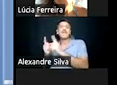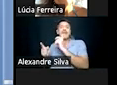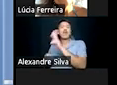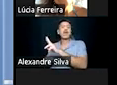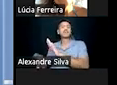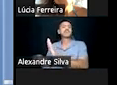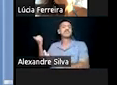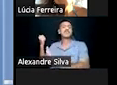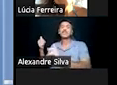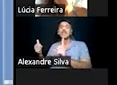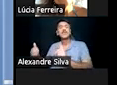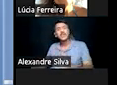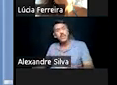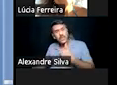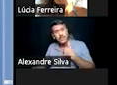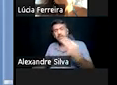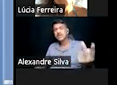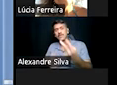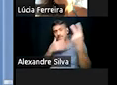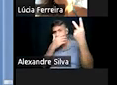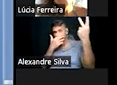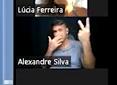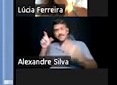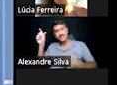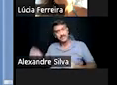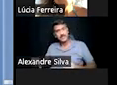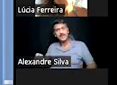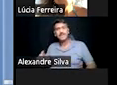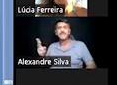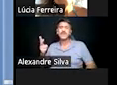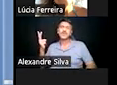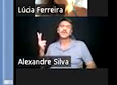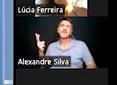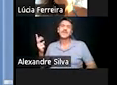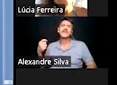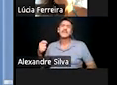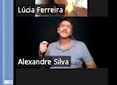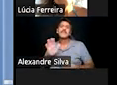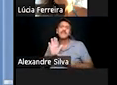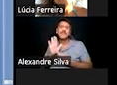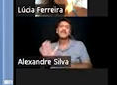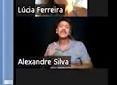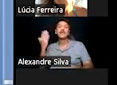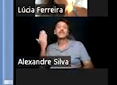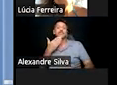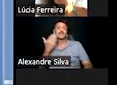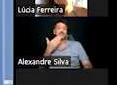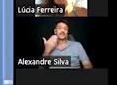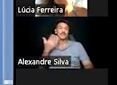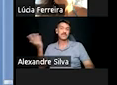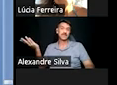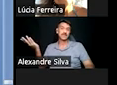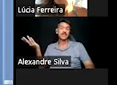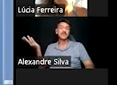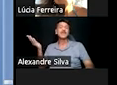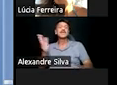que não se pode dar valor a essas pessoas. E a gente faz com que elas se tornem invisíveis, porque isso faz com